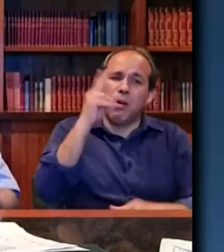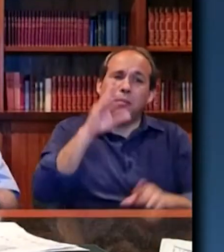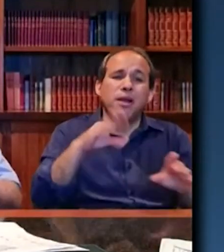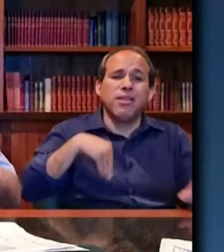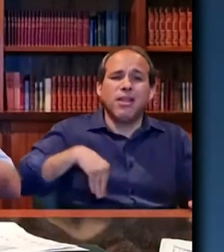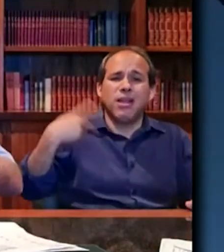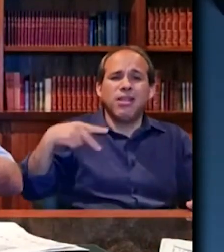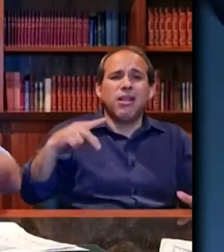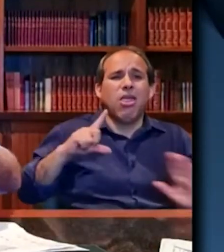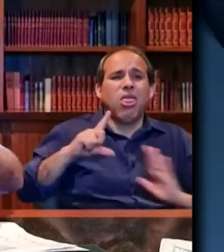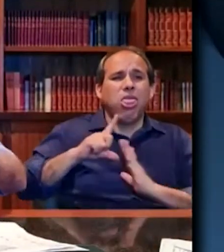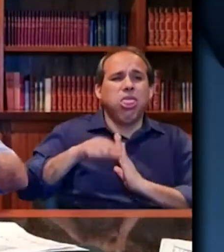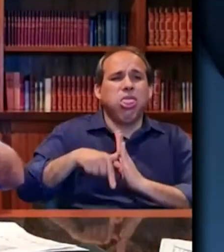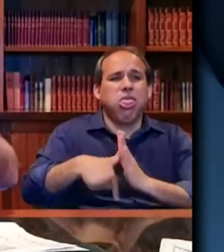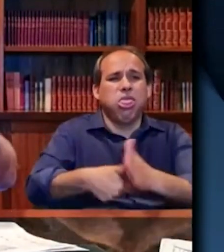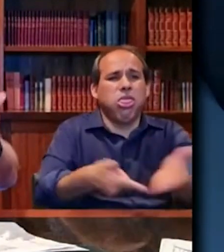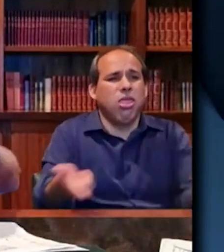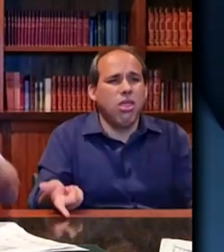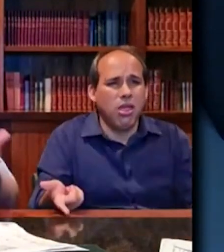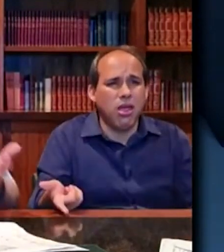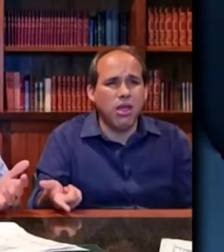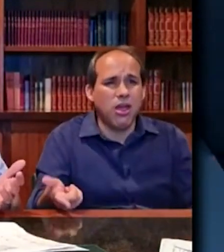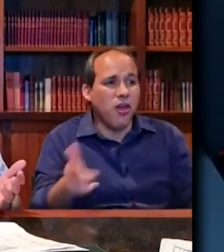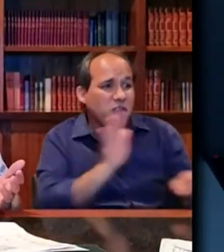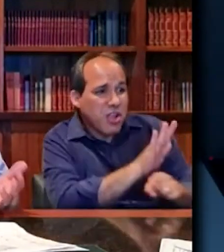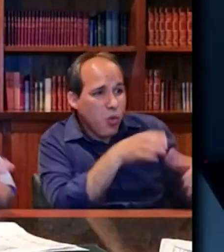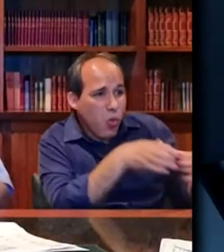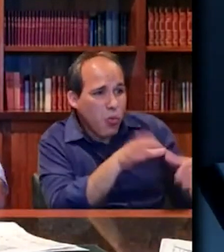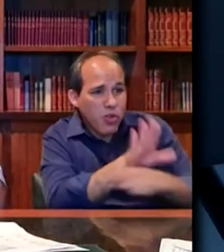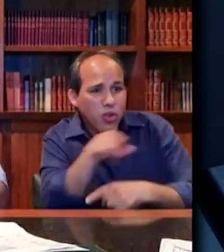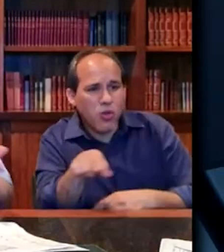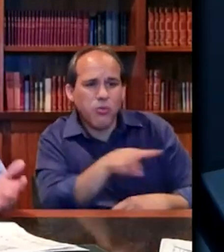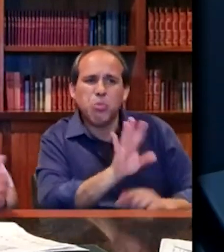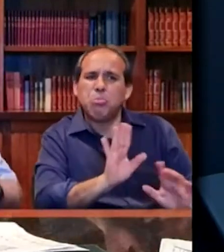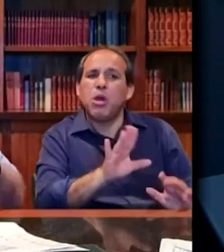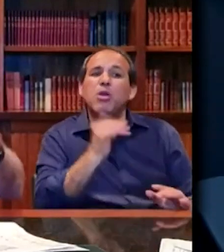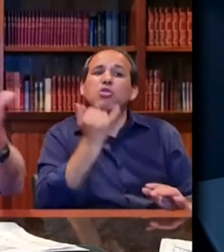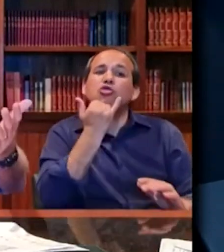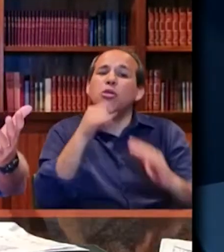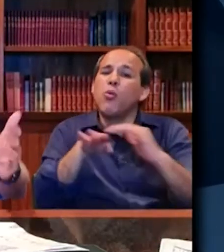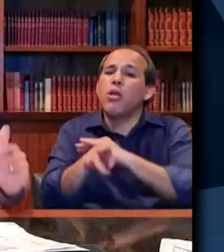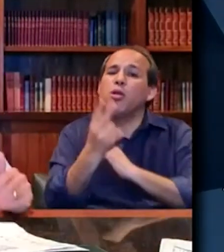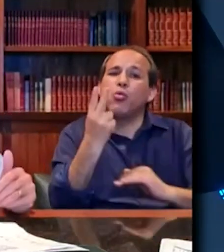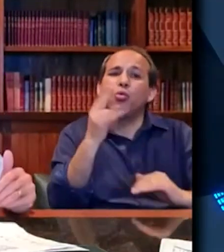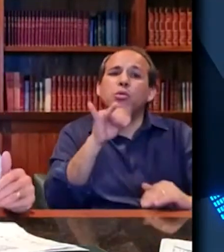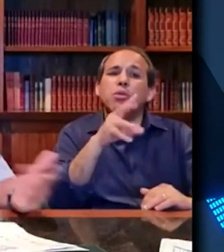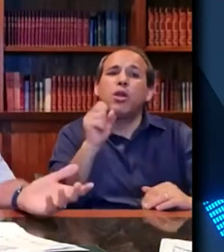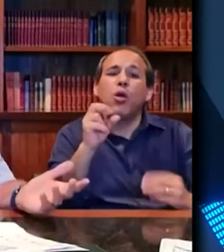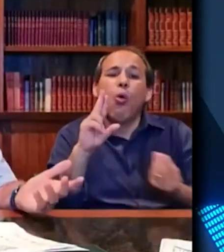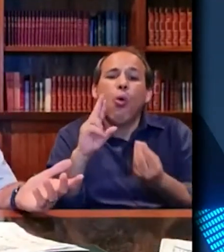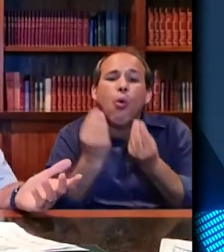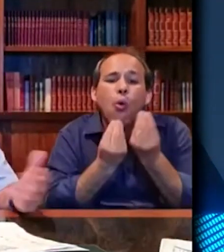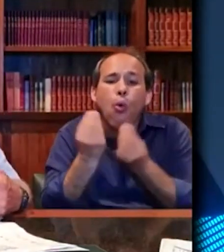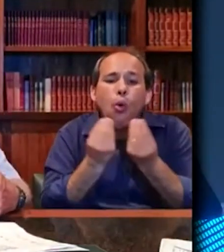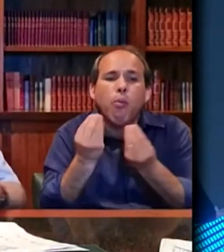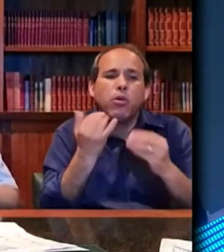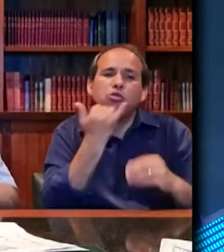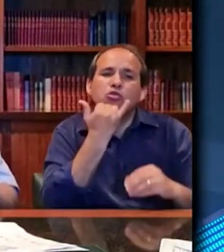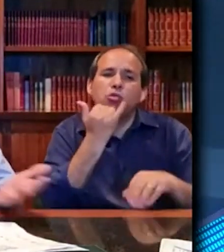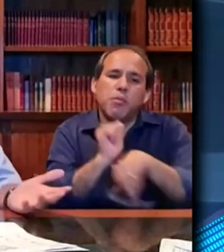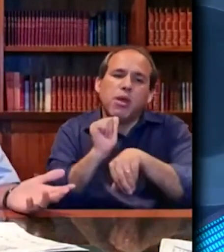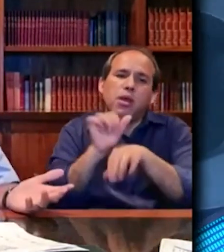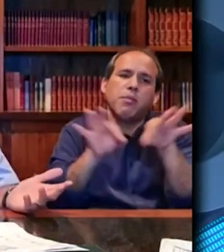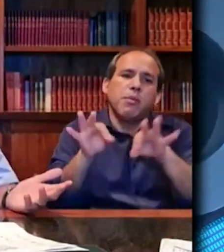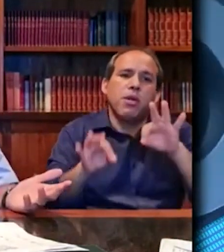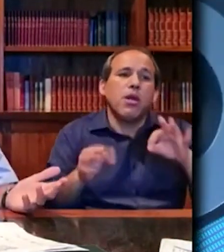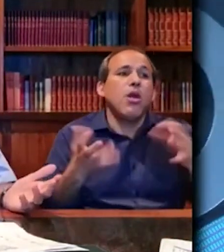Eu acho que o presidente, ele está vivendo um momento eleitoral, né? E a gente sabe que você